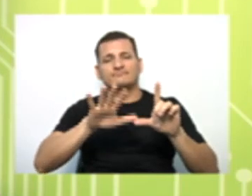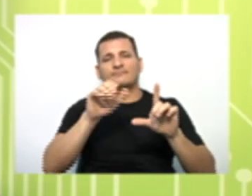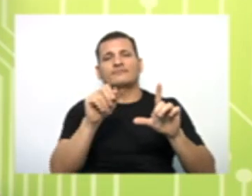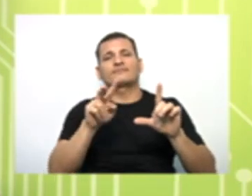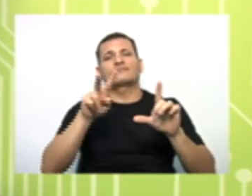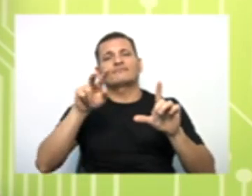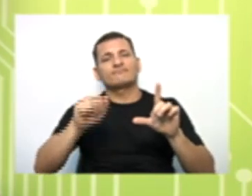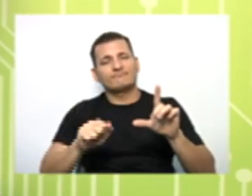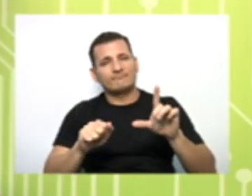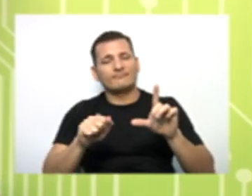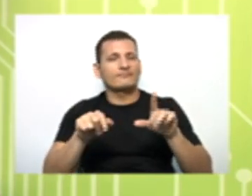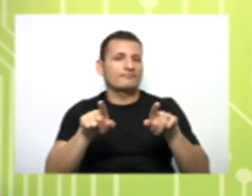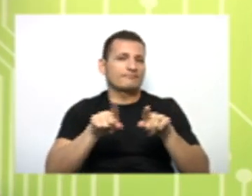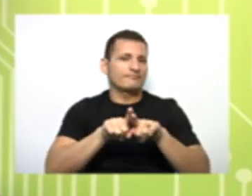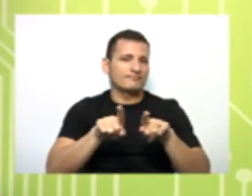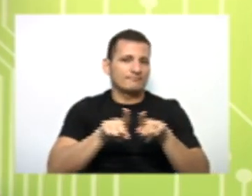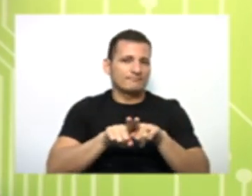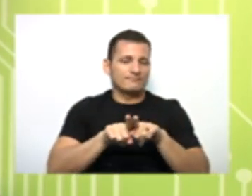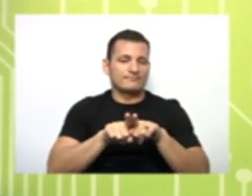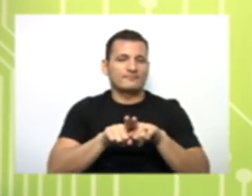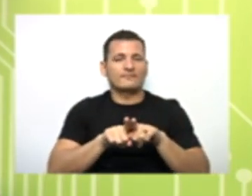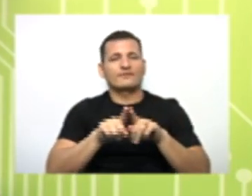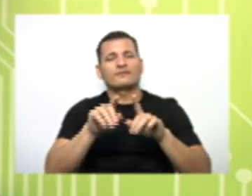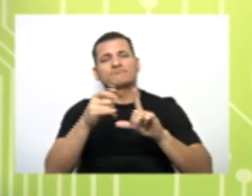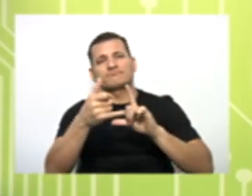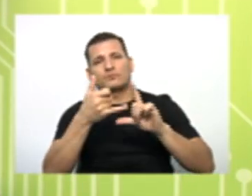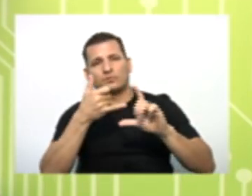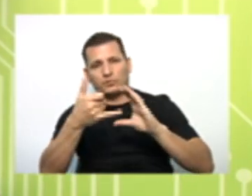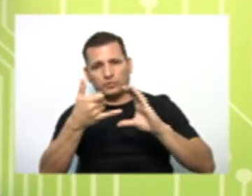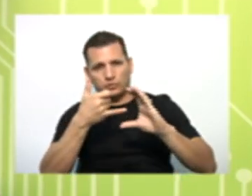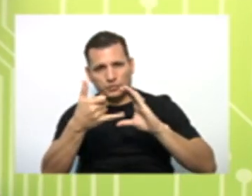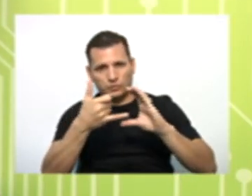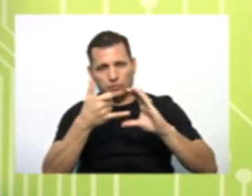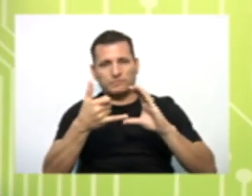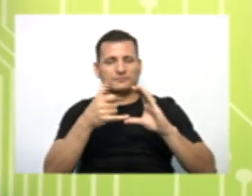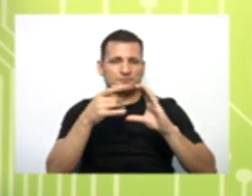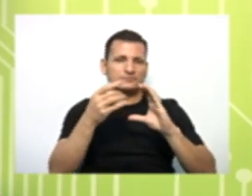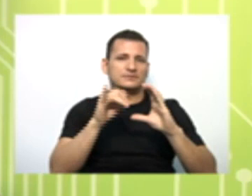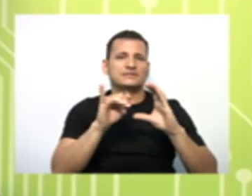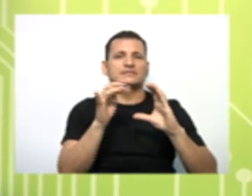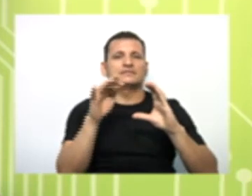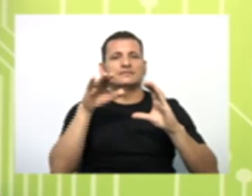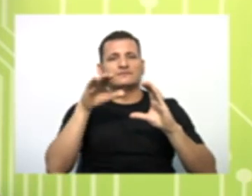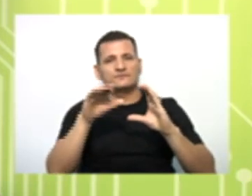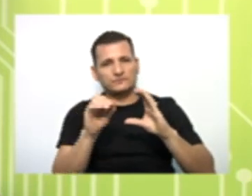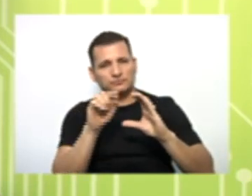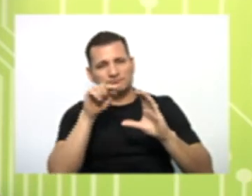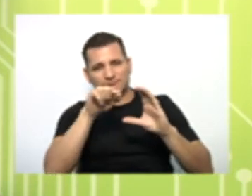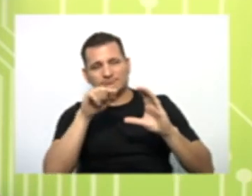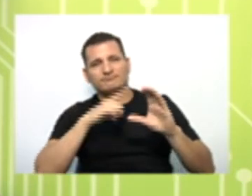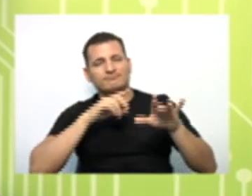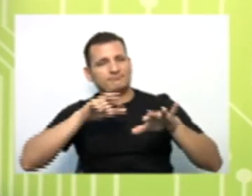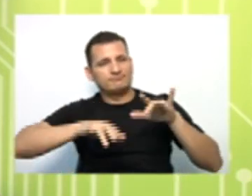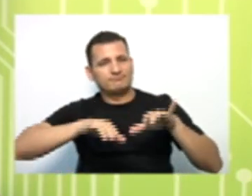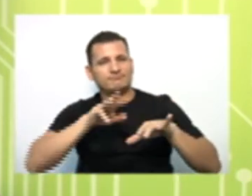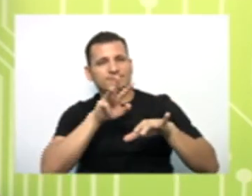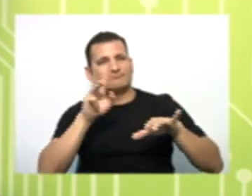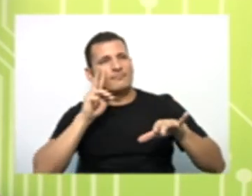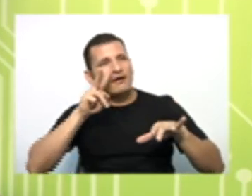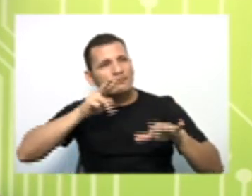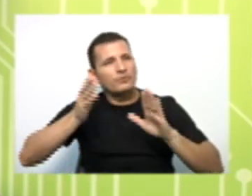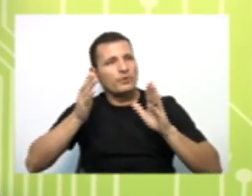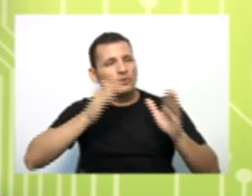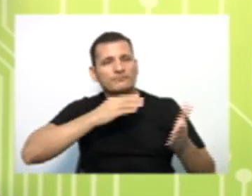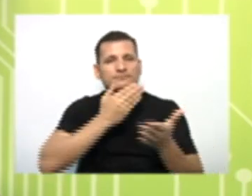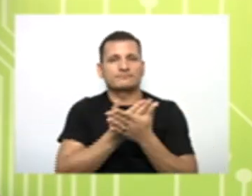ambiente virtual quanto no YouTube, no canal do IFRO Zona Norte. Vocês podem lá acessar e assistir